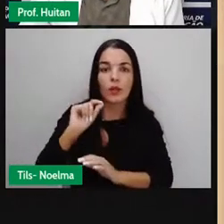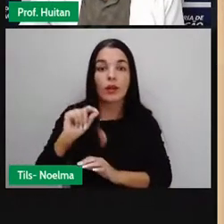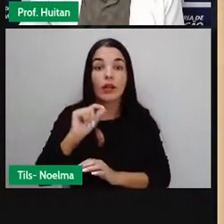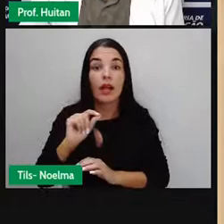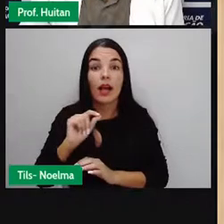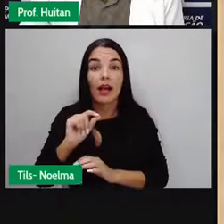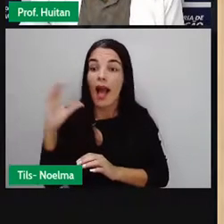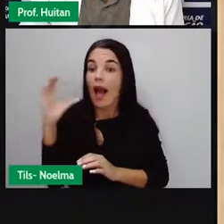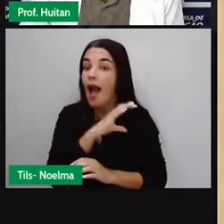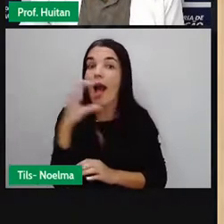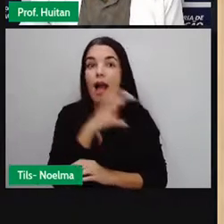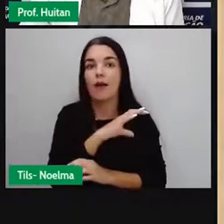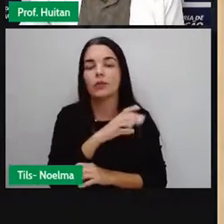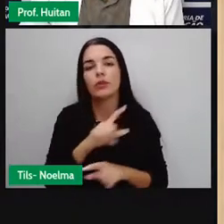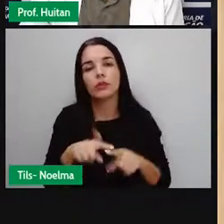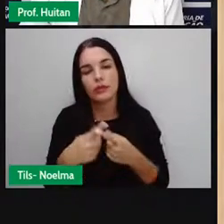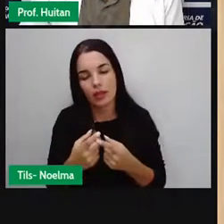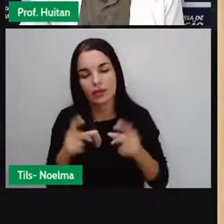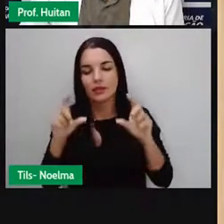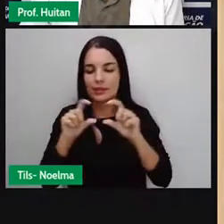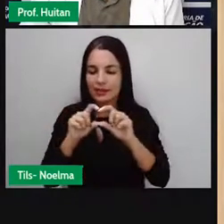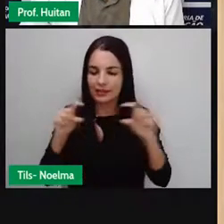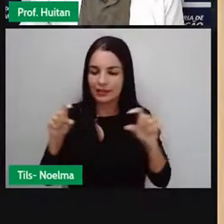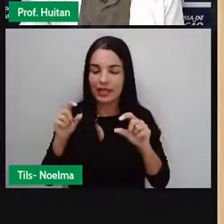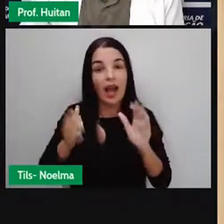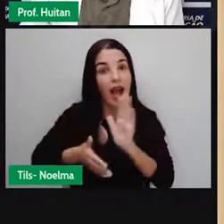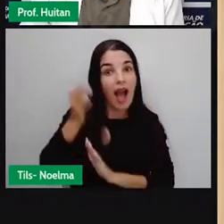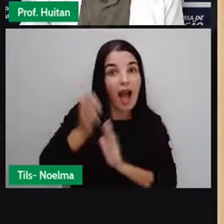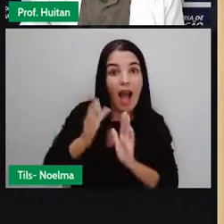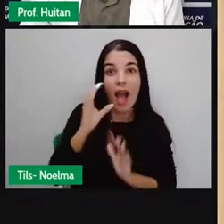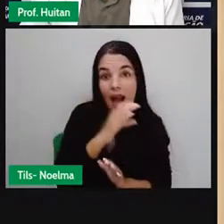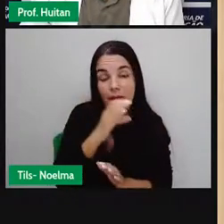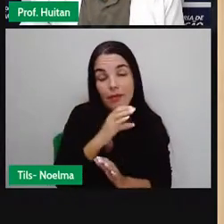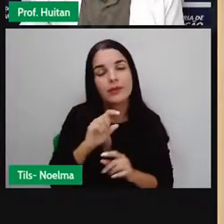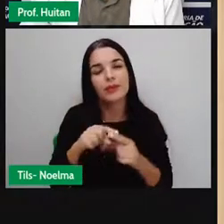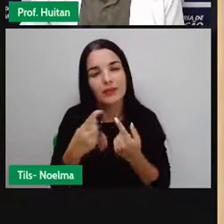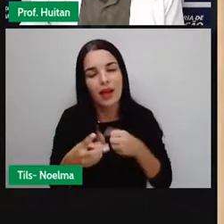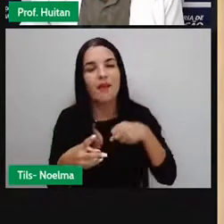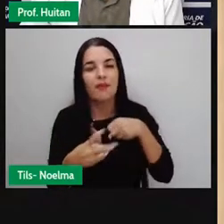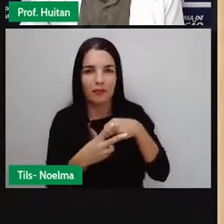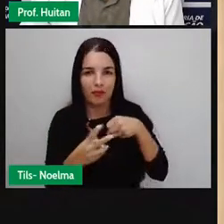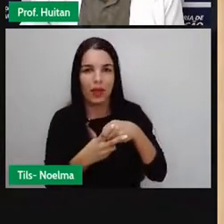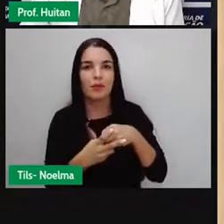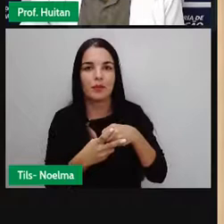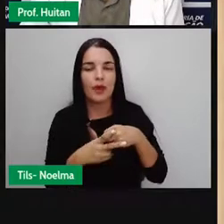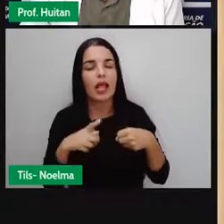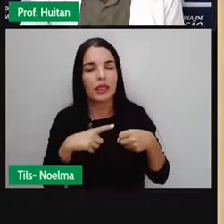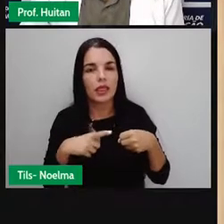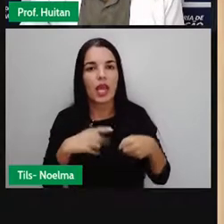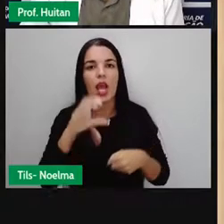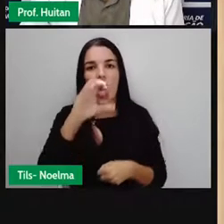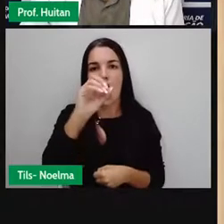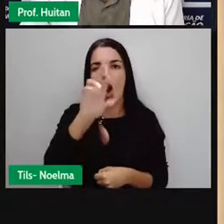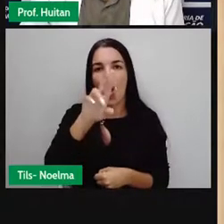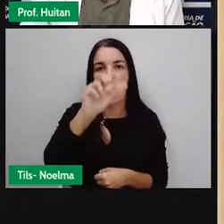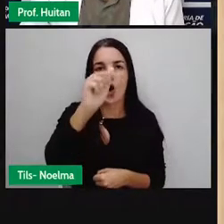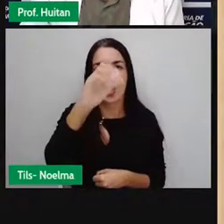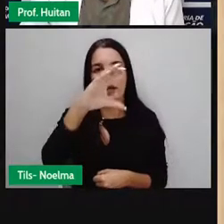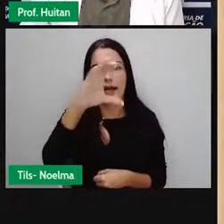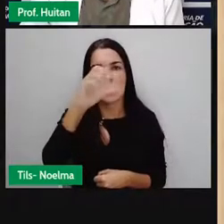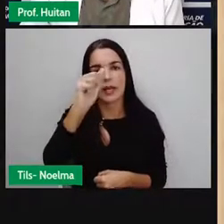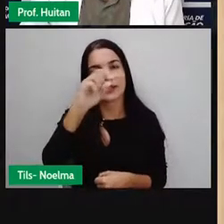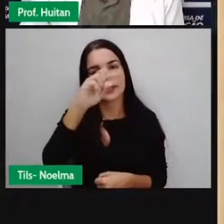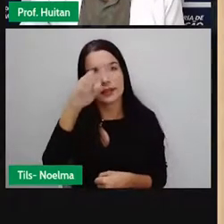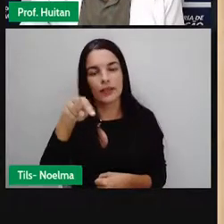vermelho aqui, é uma oração, ela não tem um sentido completo, mas ela apresenta o verbo, que é sua maior característica,